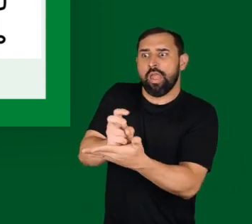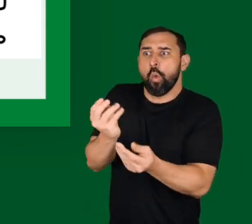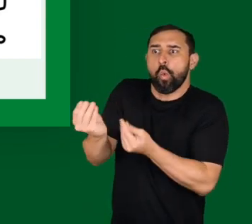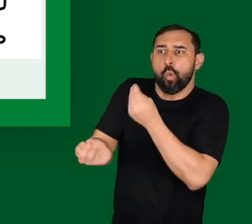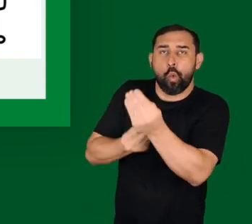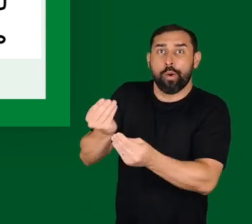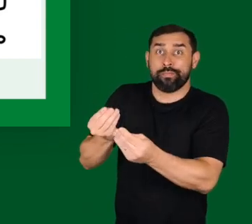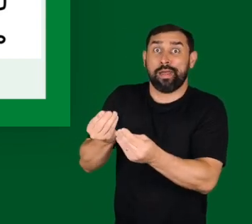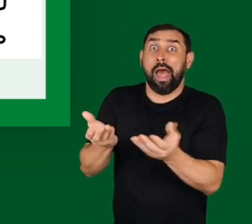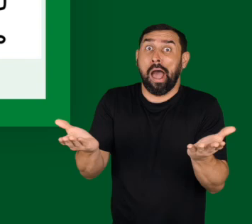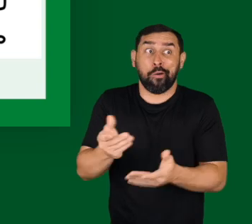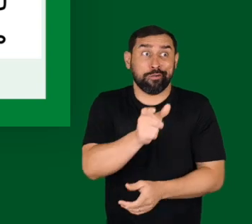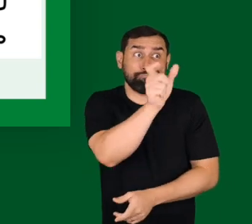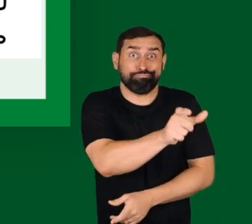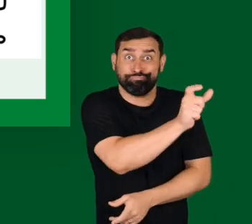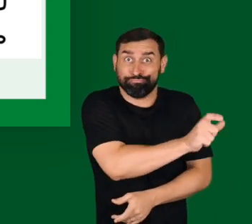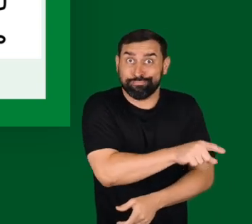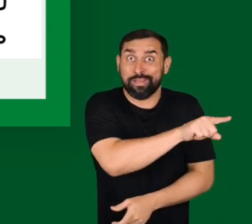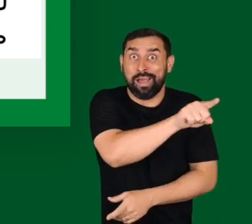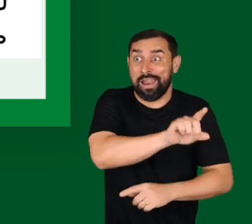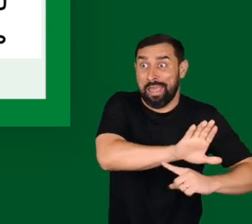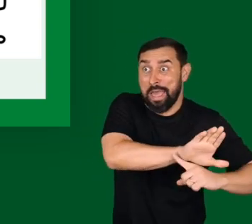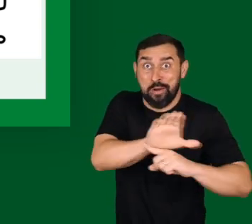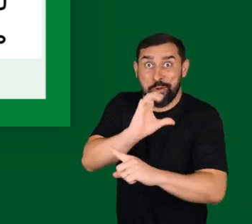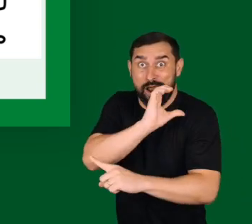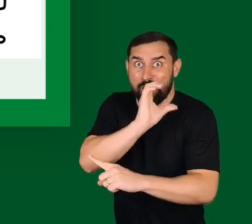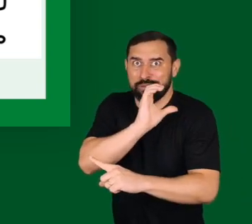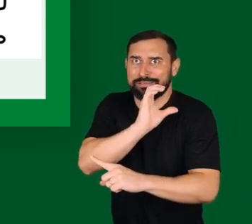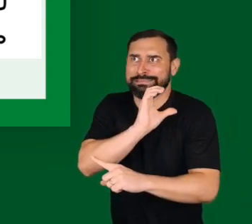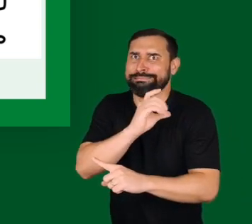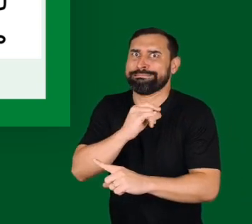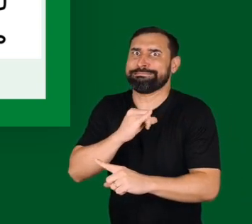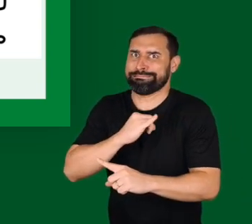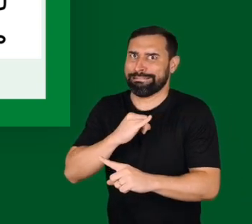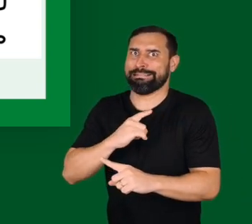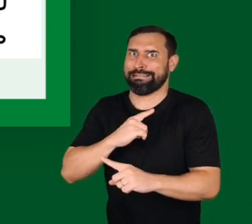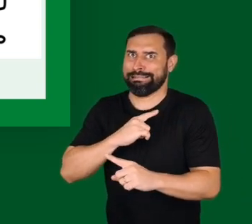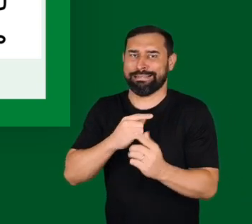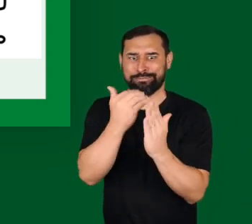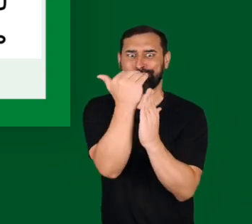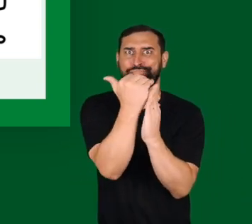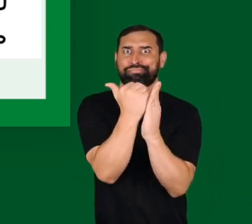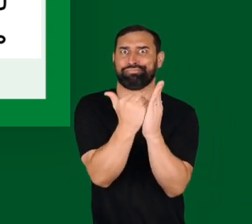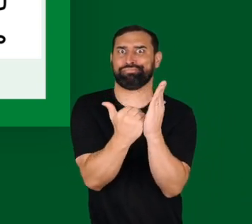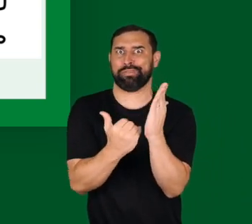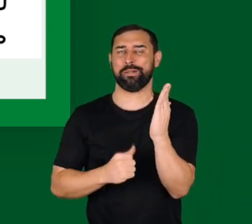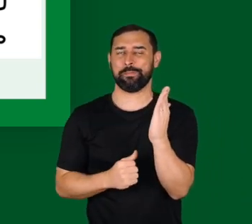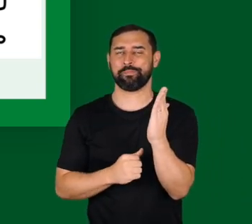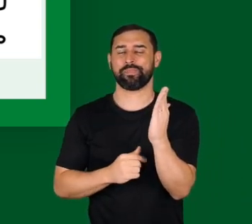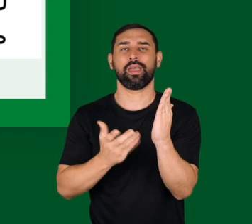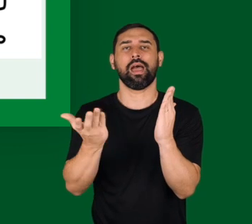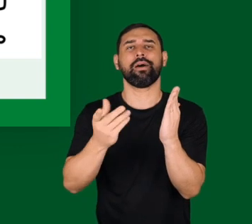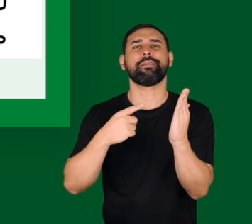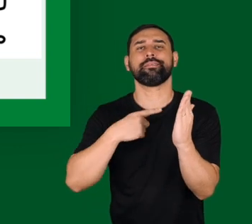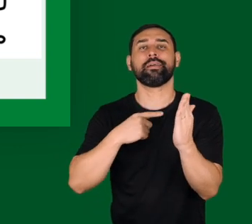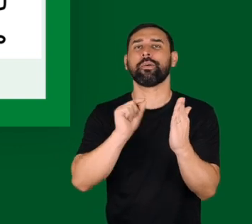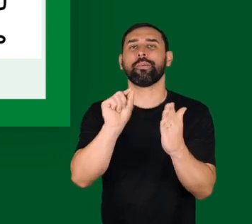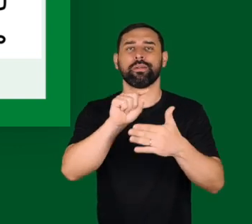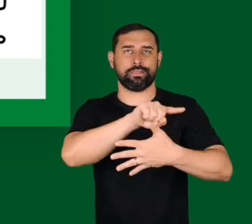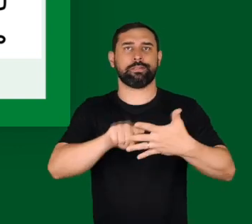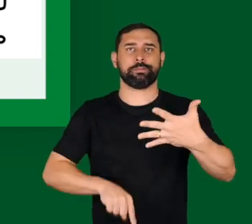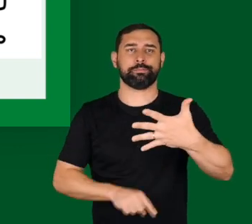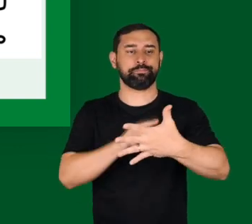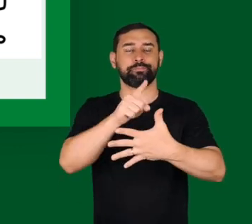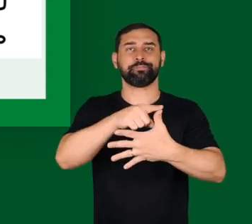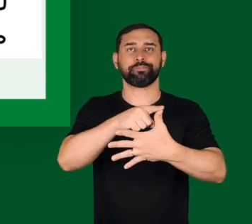para deixar a gente pobre dos pediatras e emergencistas mais sofridos, né, em sofrimento. Então, as crises